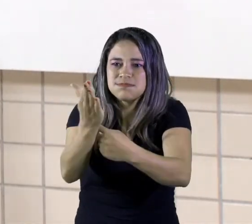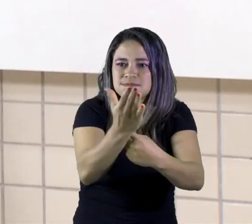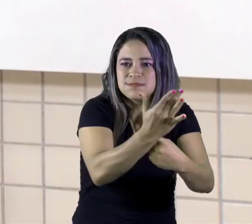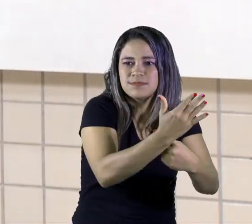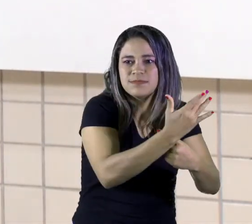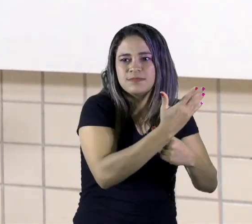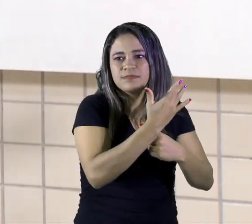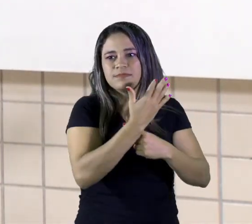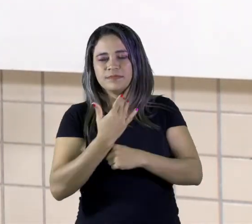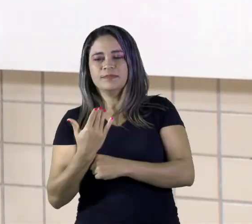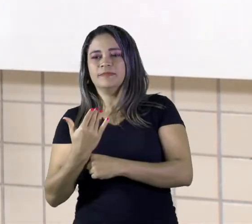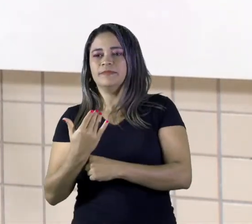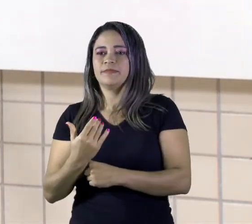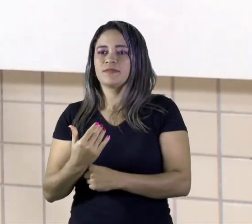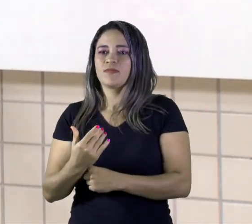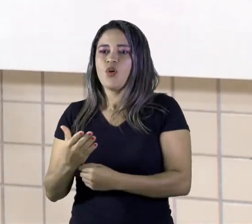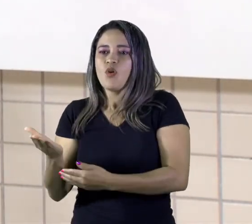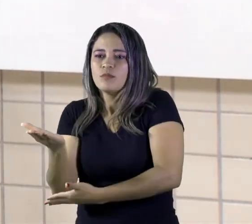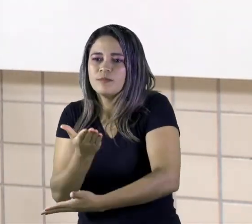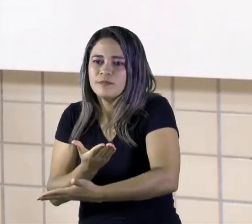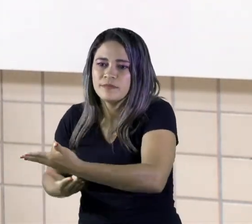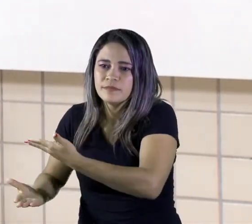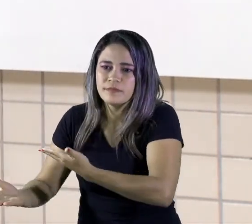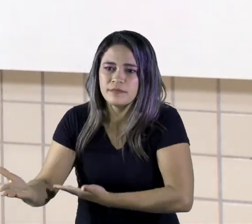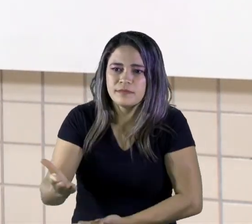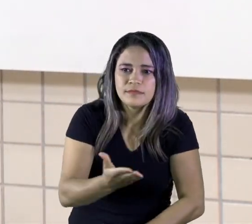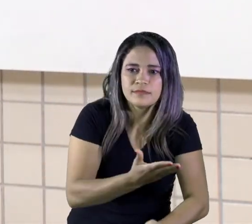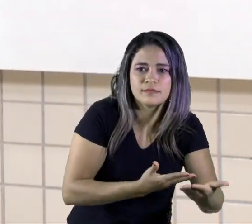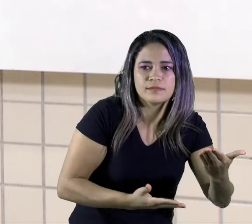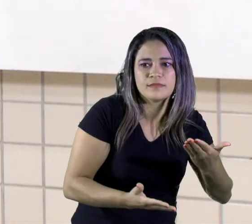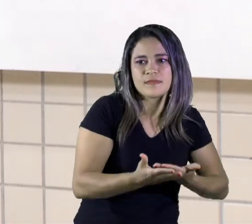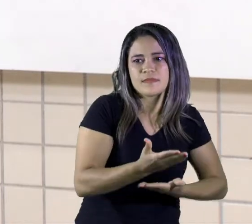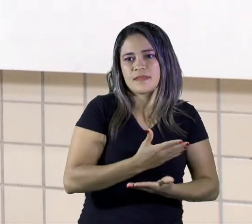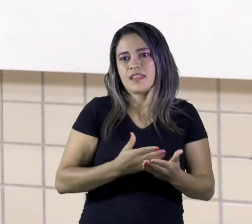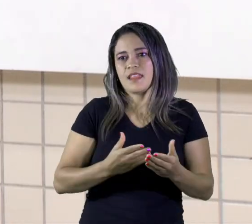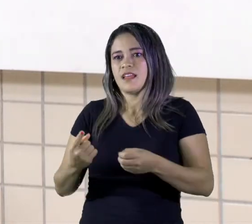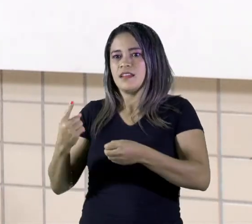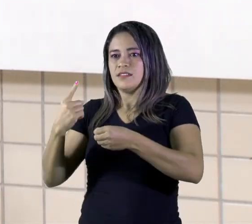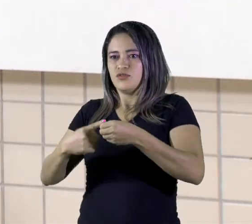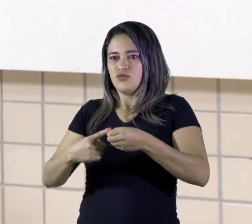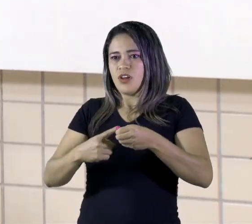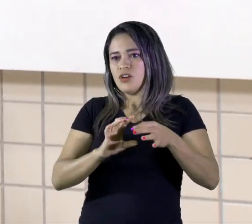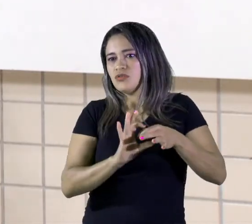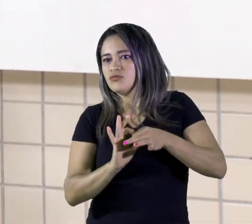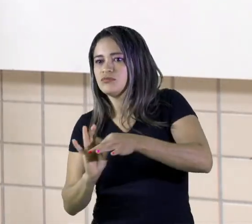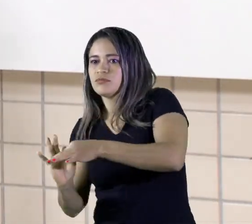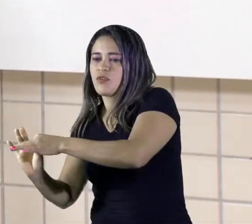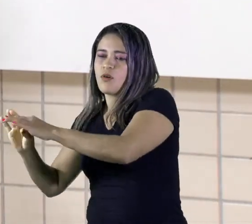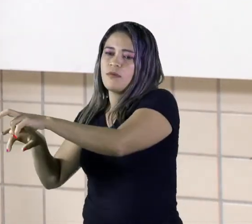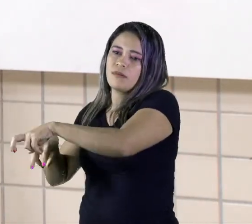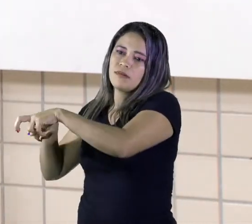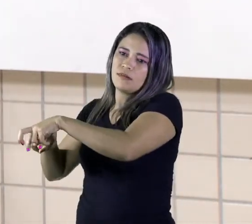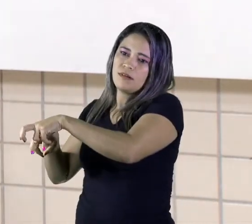juntam. Um compartilha com o outro, a cidade em comunhão com o campo, a zona